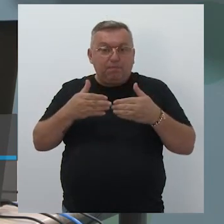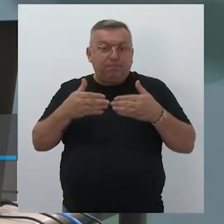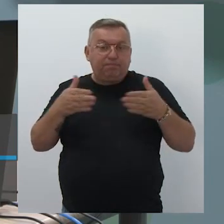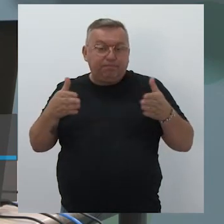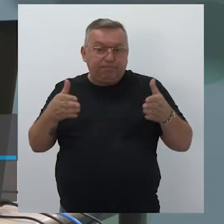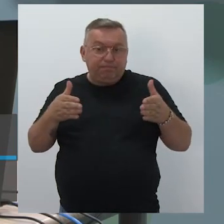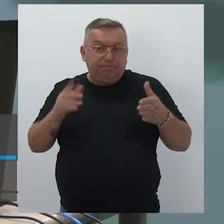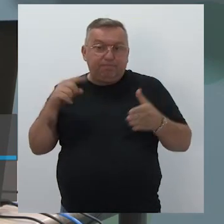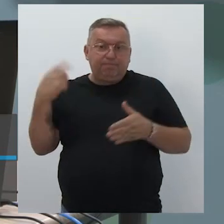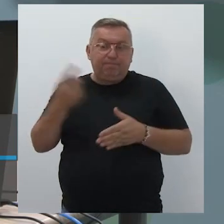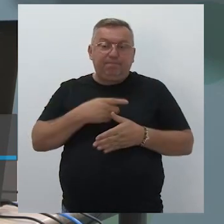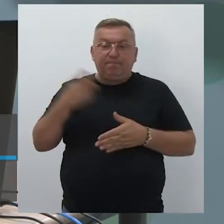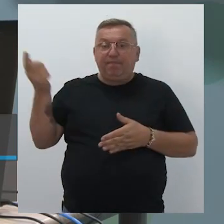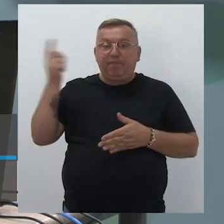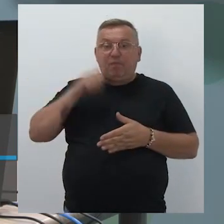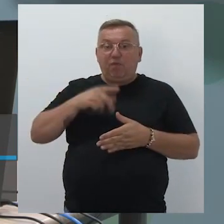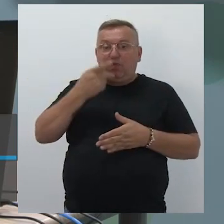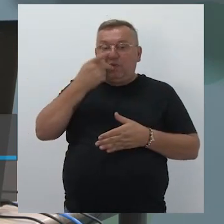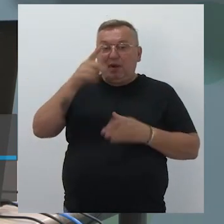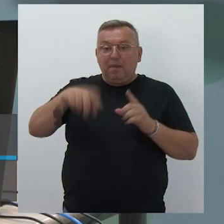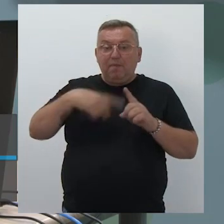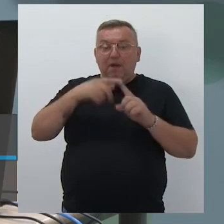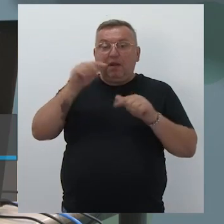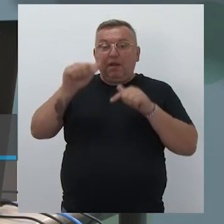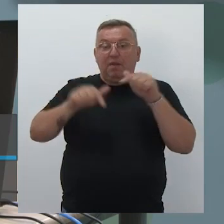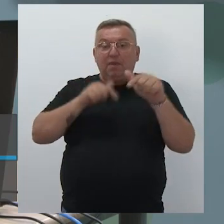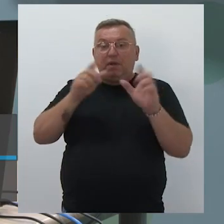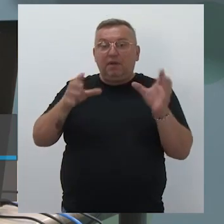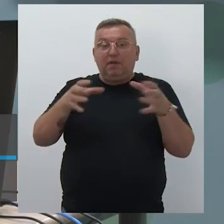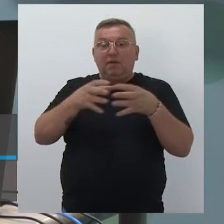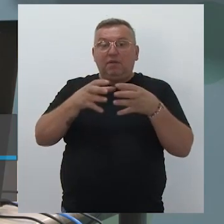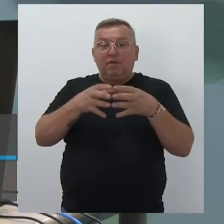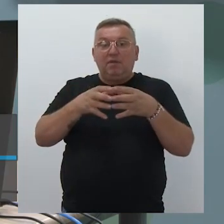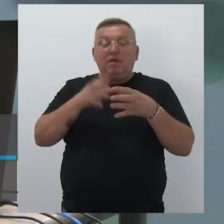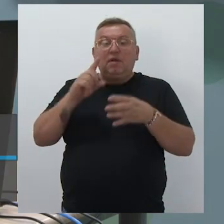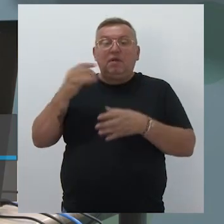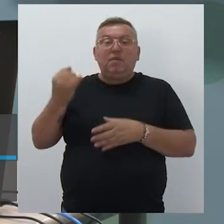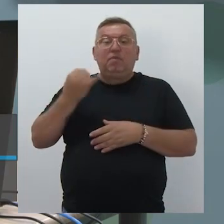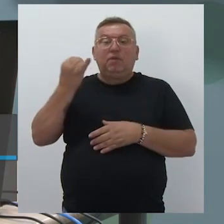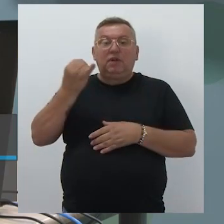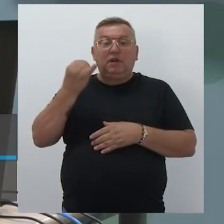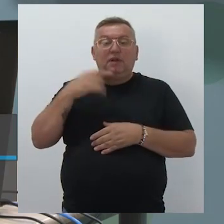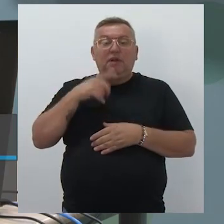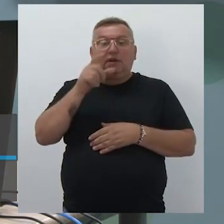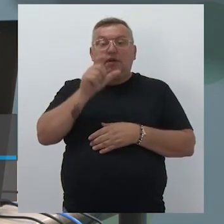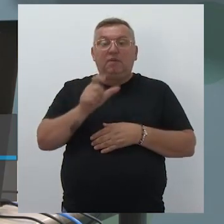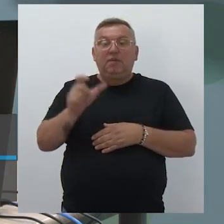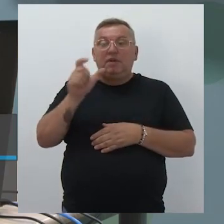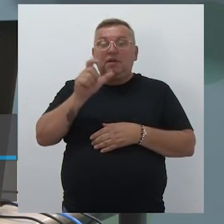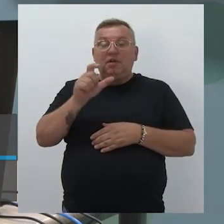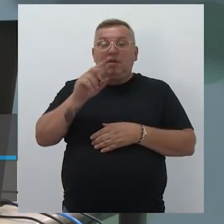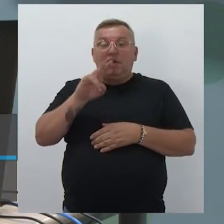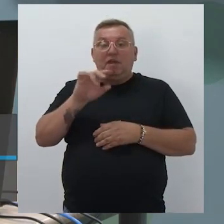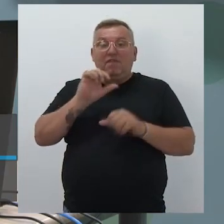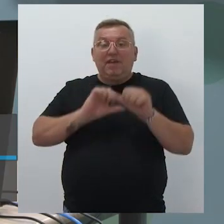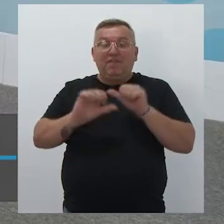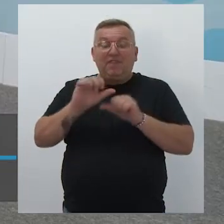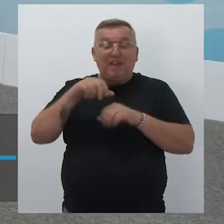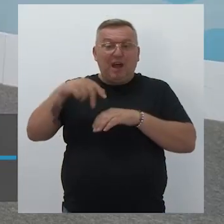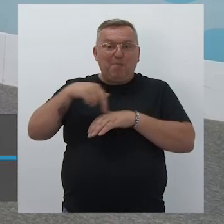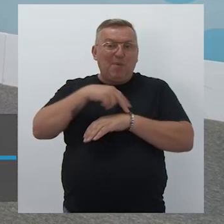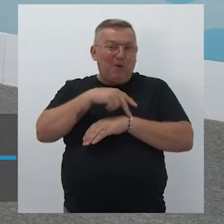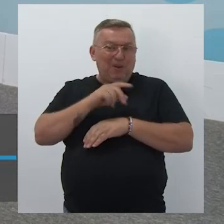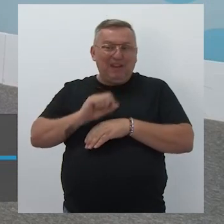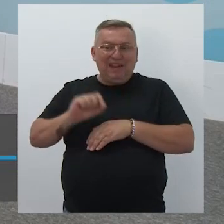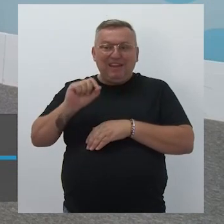né? Da gente conseguir falar mais, trabalhar melhor em grupo. Daí a importância dessa palavra que vai virar moda, que já virou